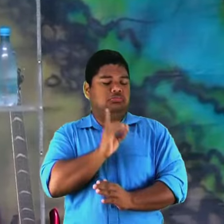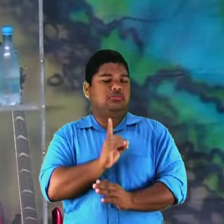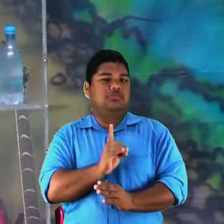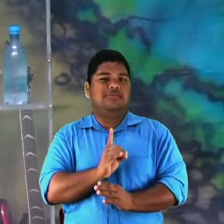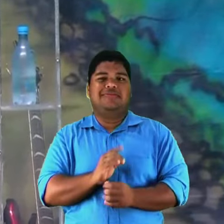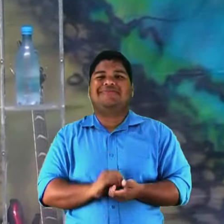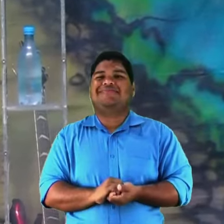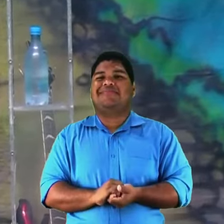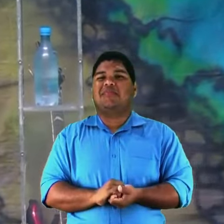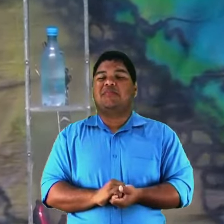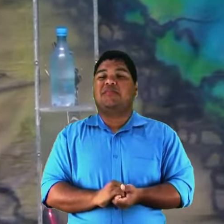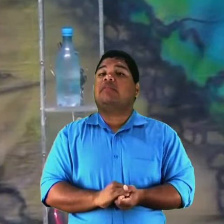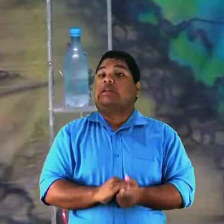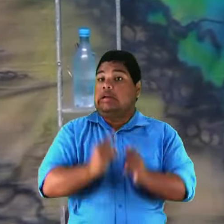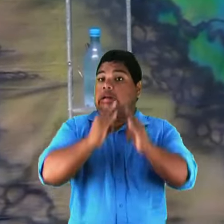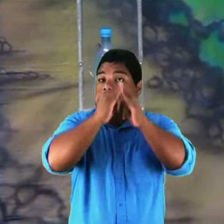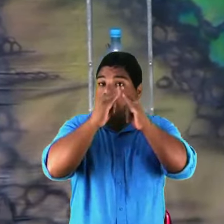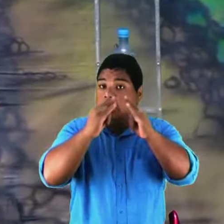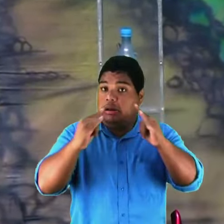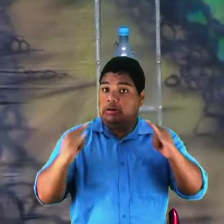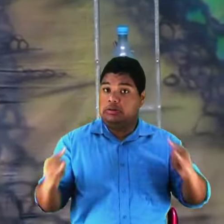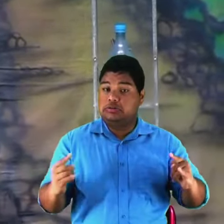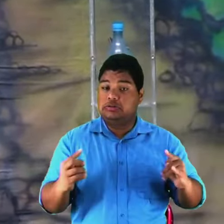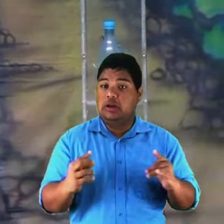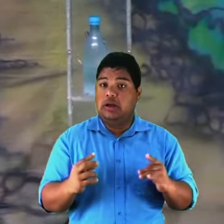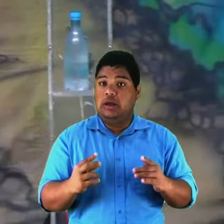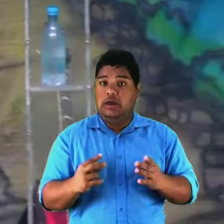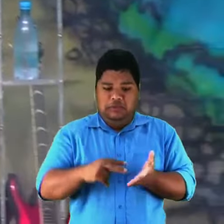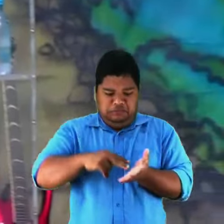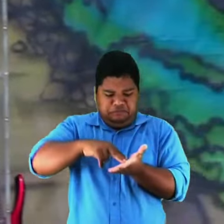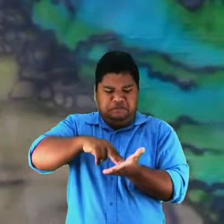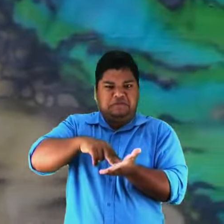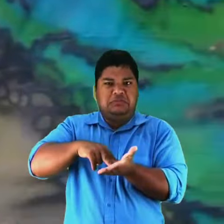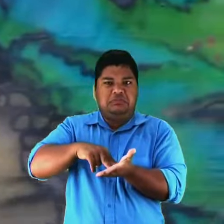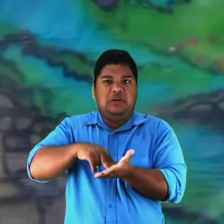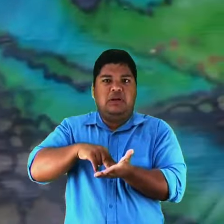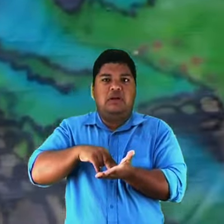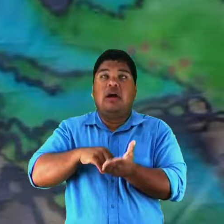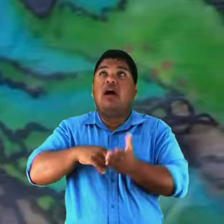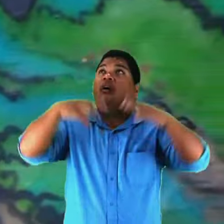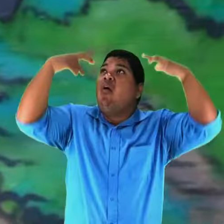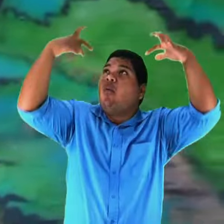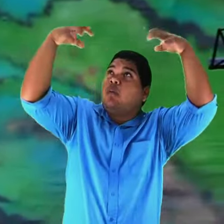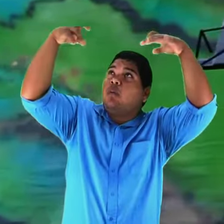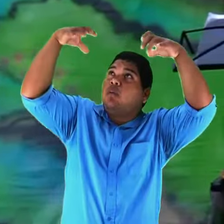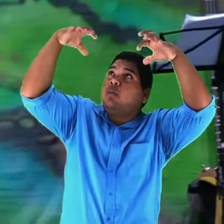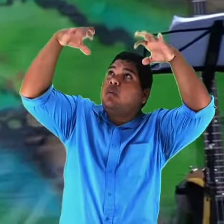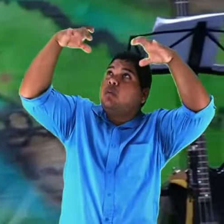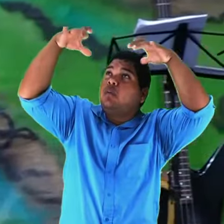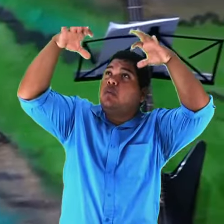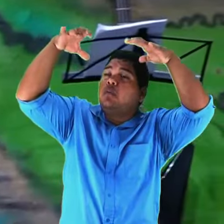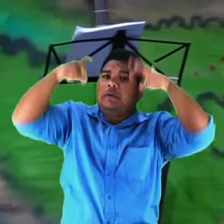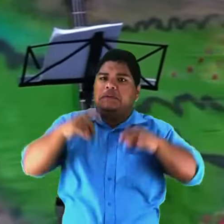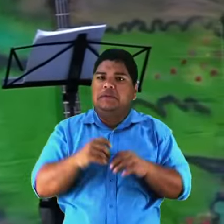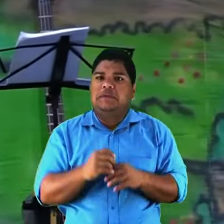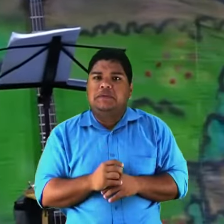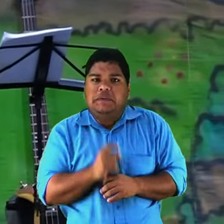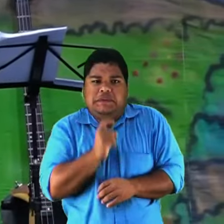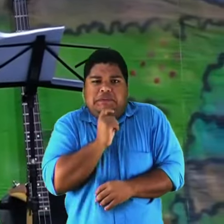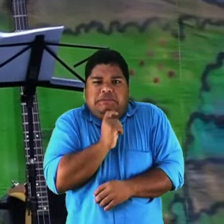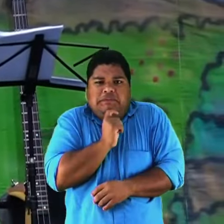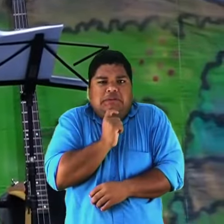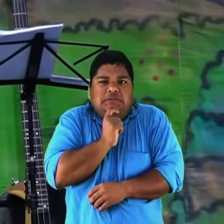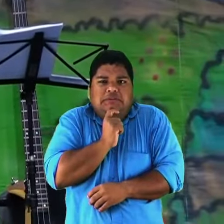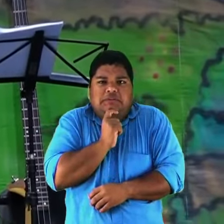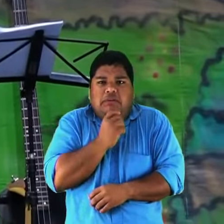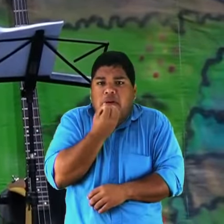E essa barraca, ela tinha uma resistência contra a chuva e umidade muito boa, que é